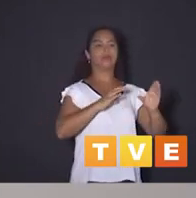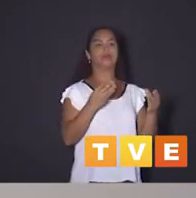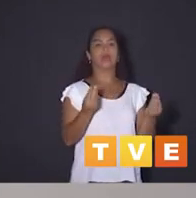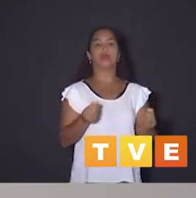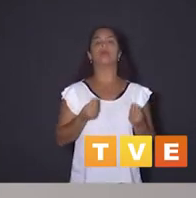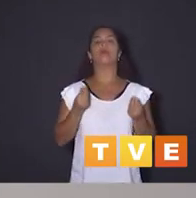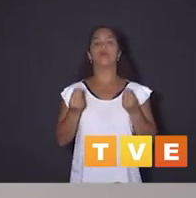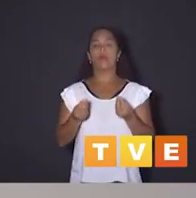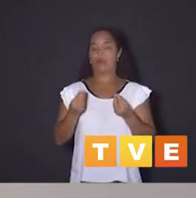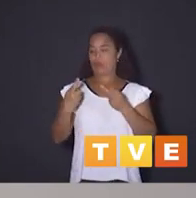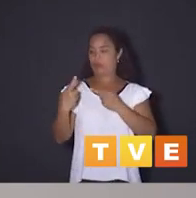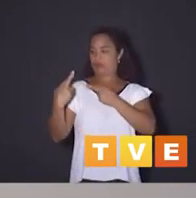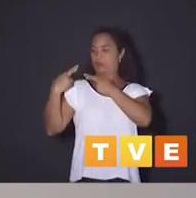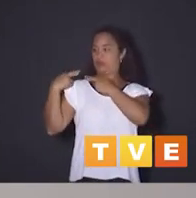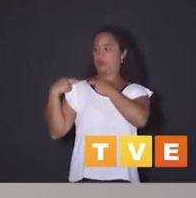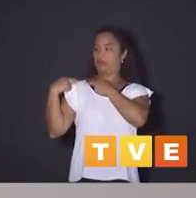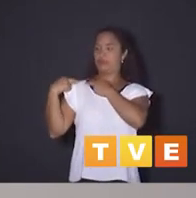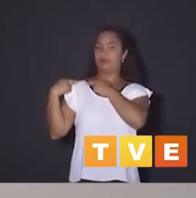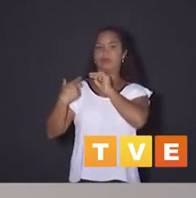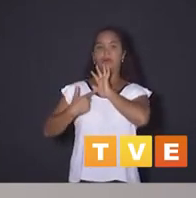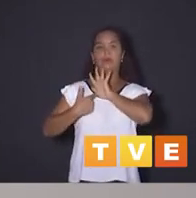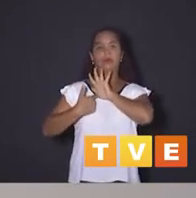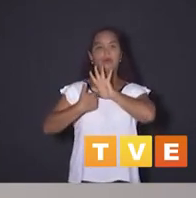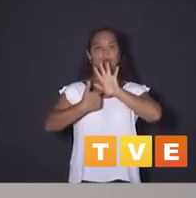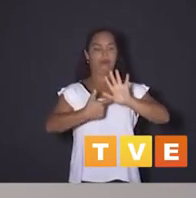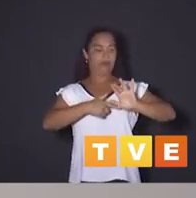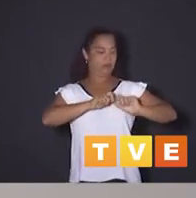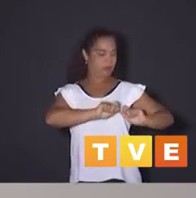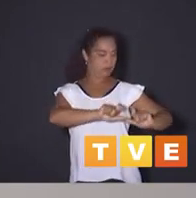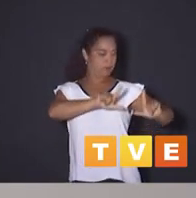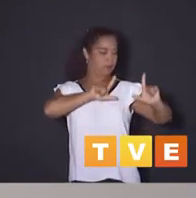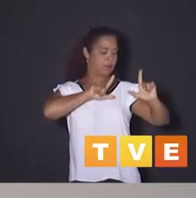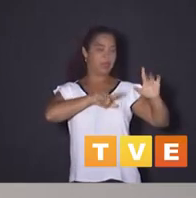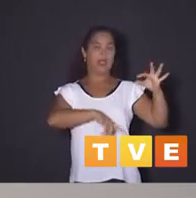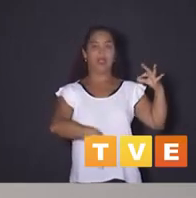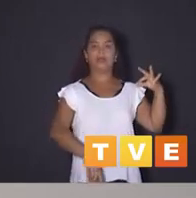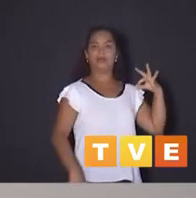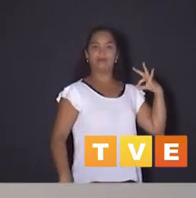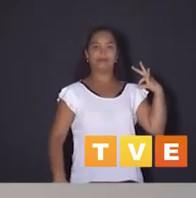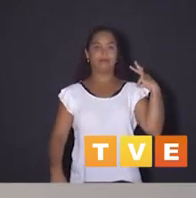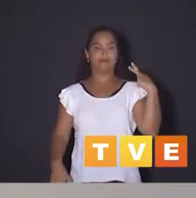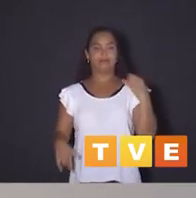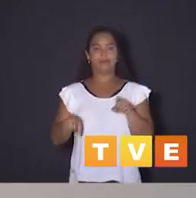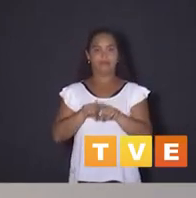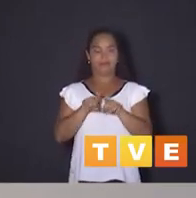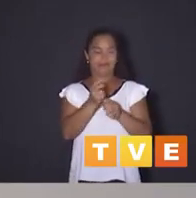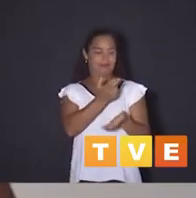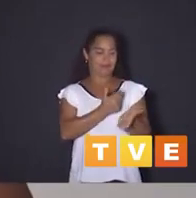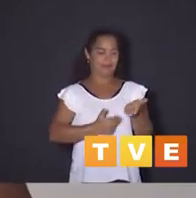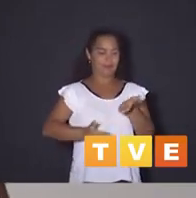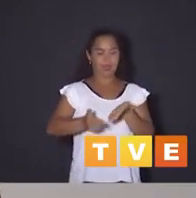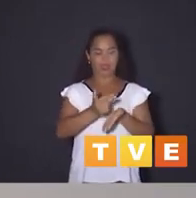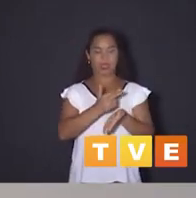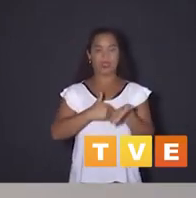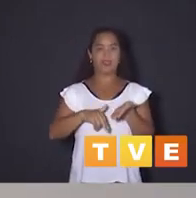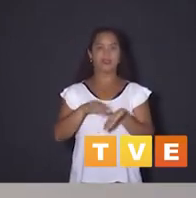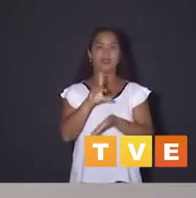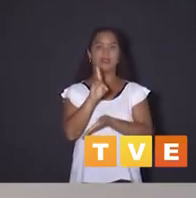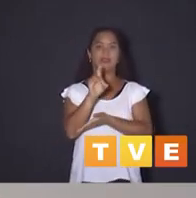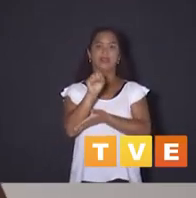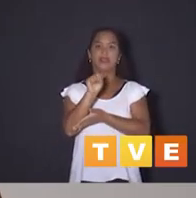que a gente tem ao produzir imagens de moda ou produzir e elaborar produtos de design e